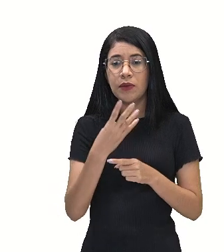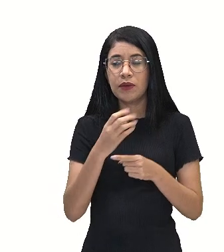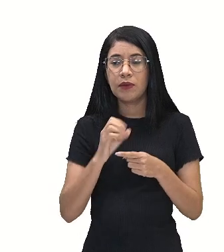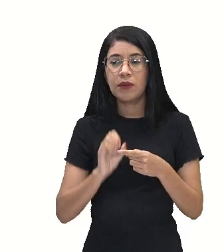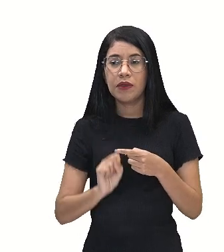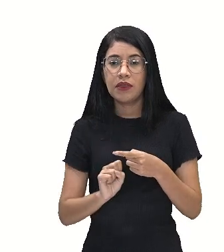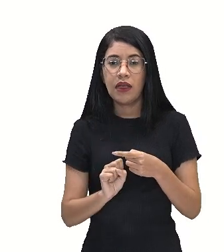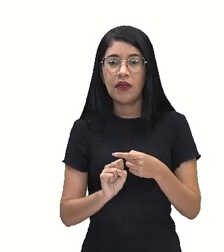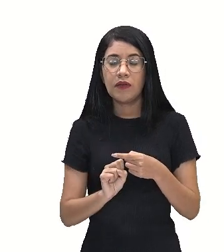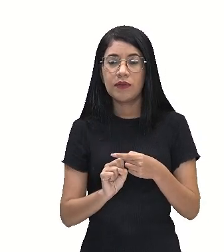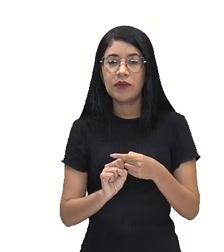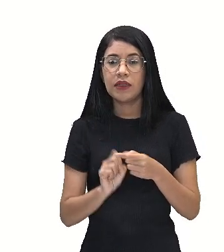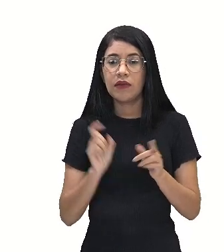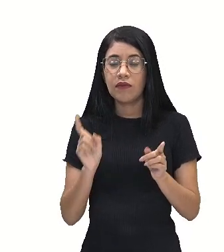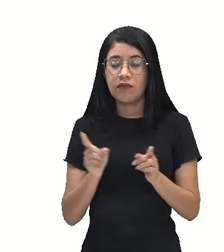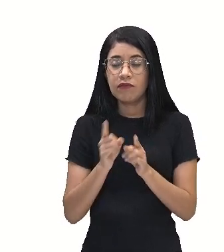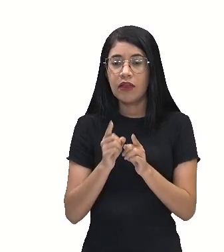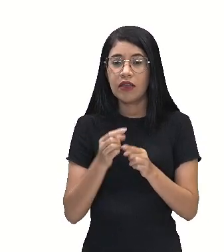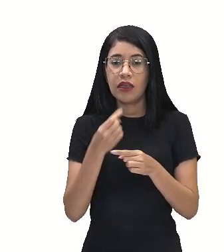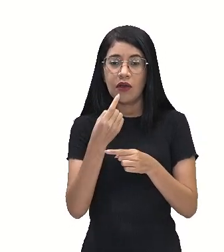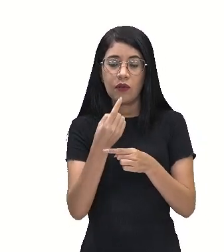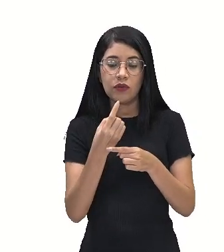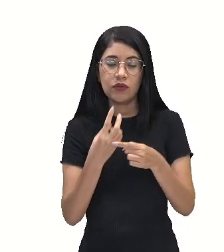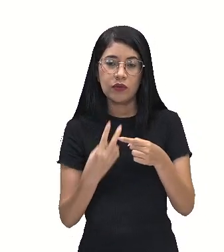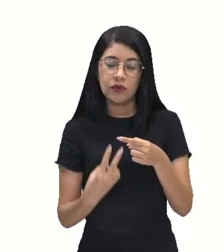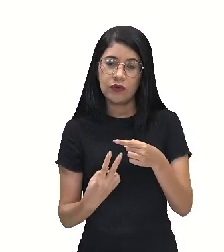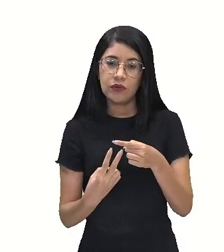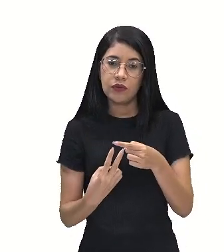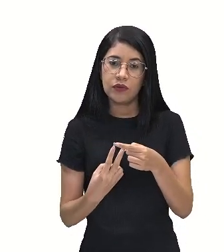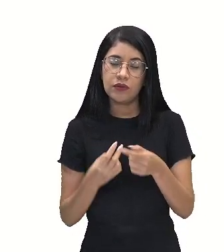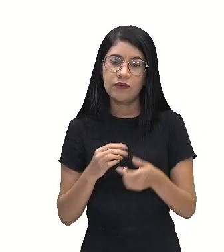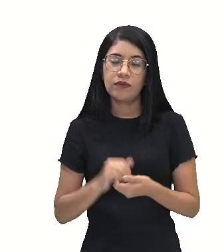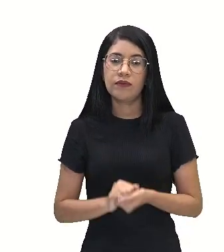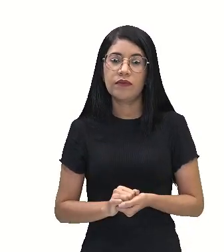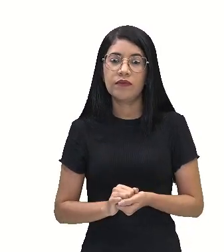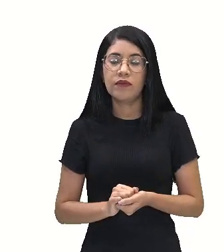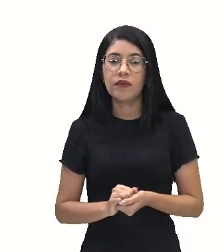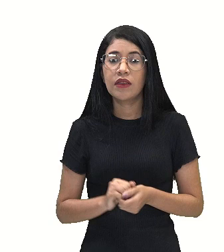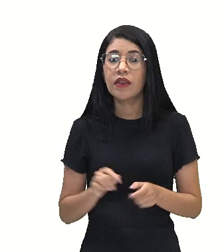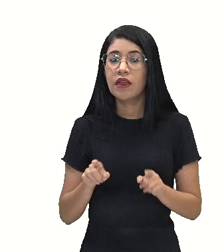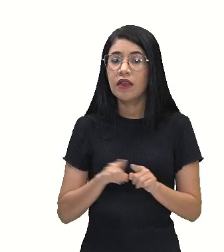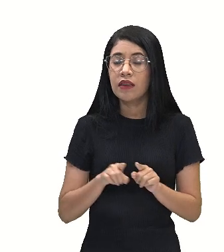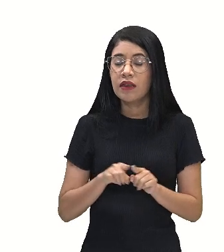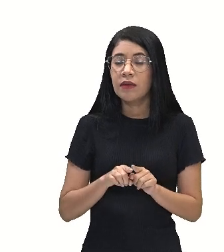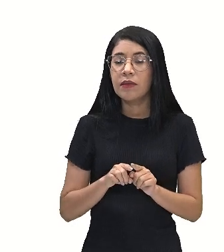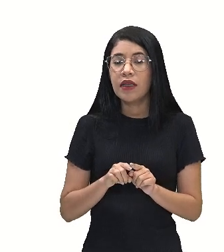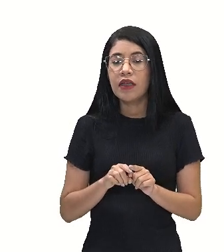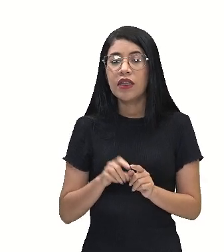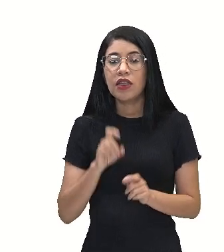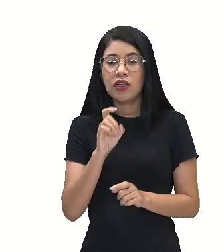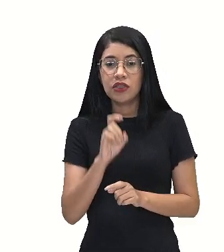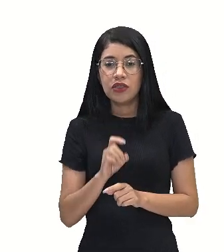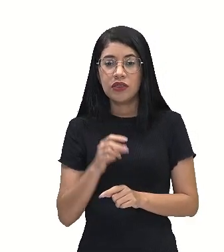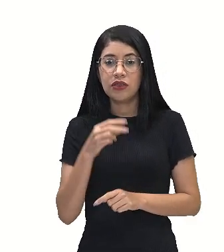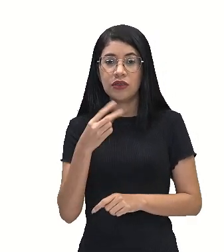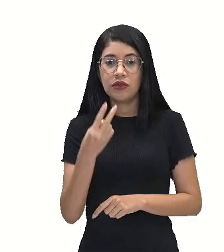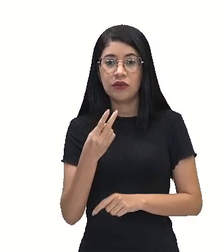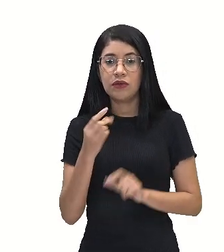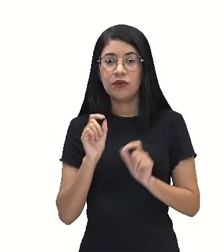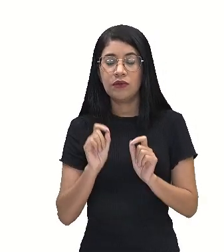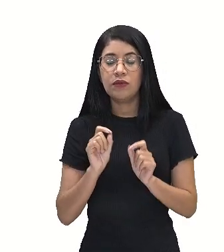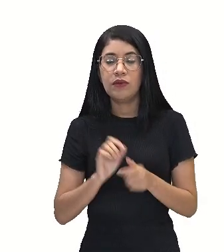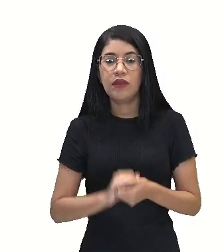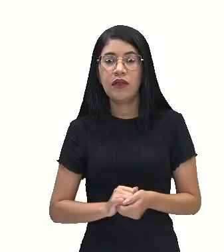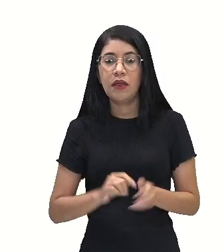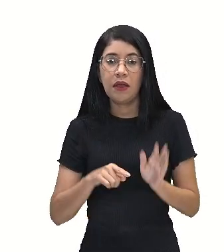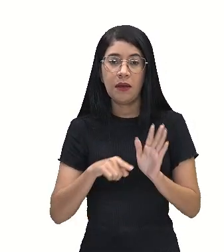que simplificando é igual a 1 sobre 2. Da mesma forma, nós teríamos aqui x duas linhas igual a